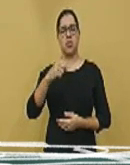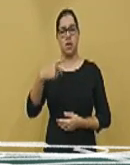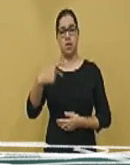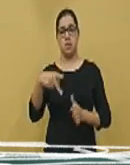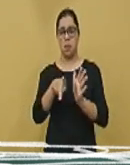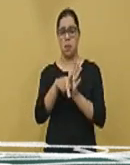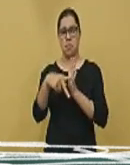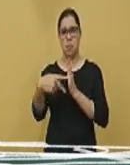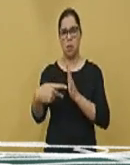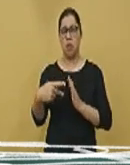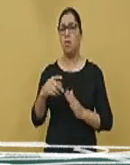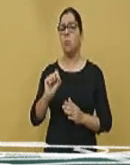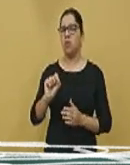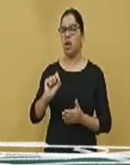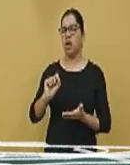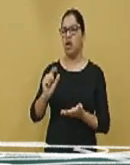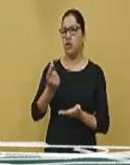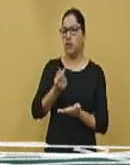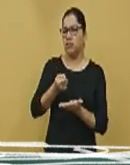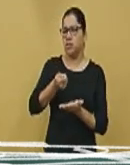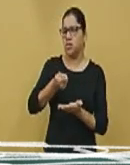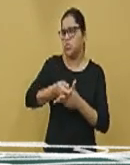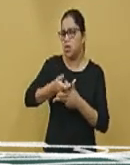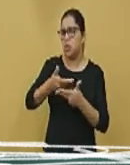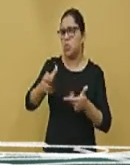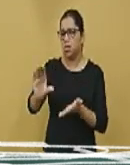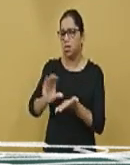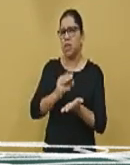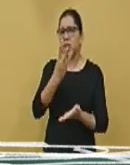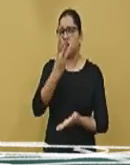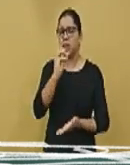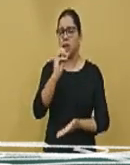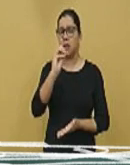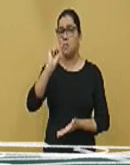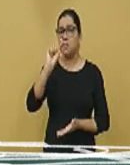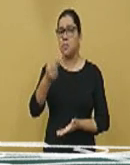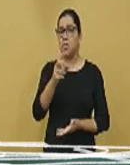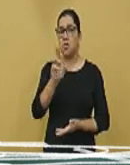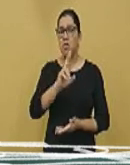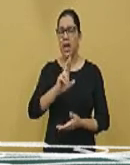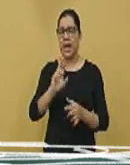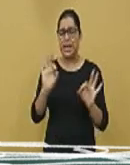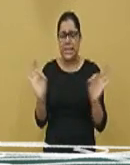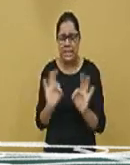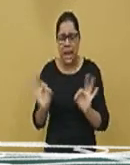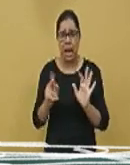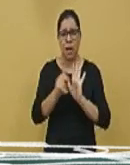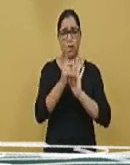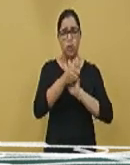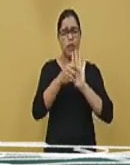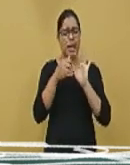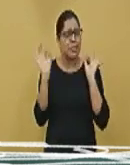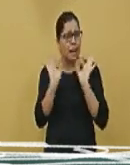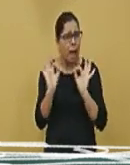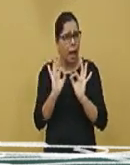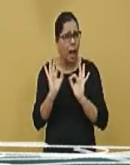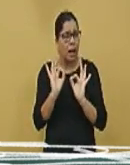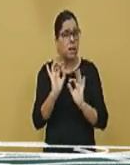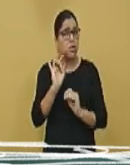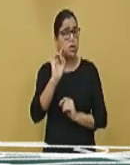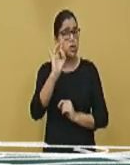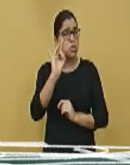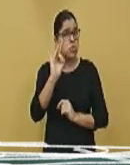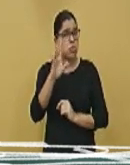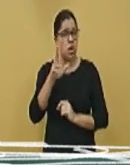de R$30 mil, sem desenvolver nenhum projeto, o único projeto que foi para lá foi do professor